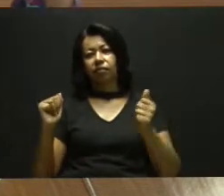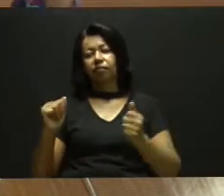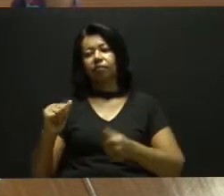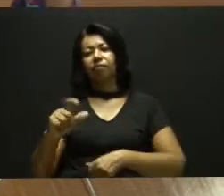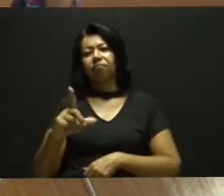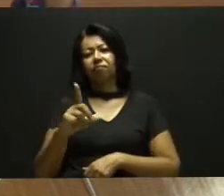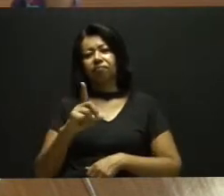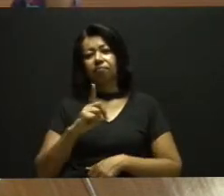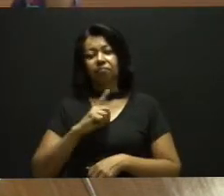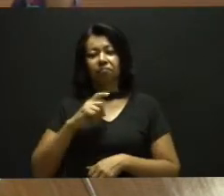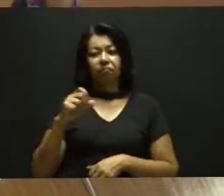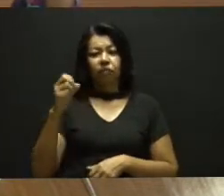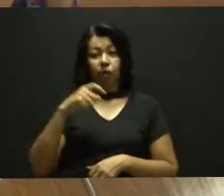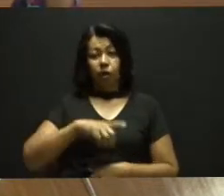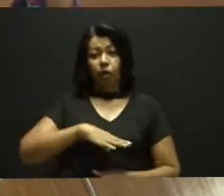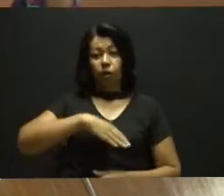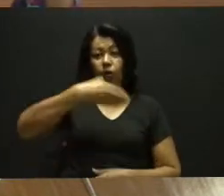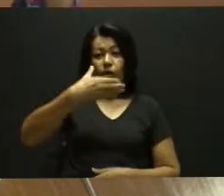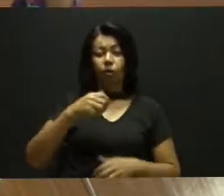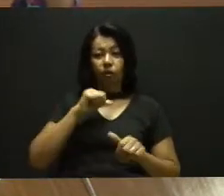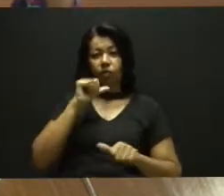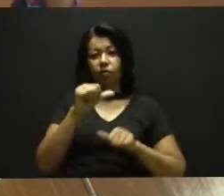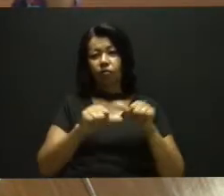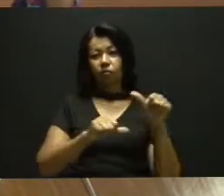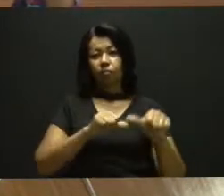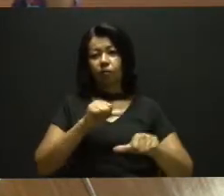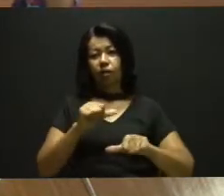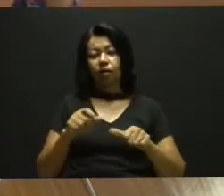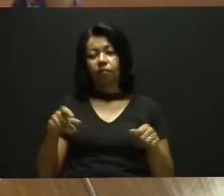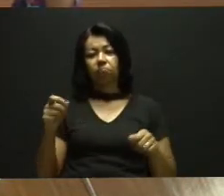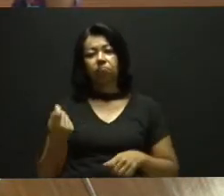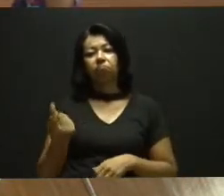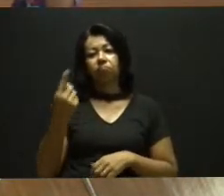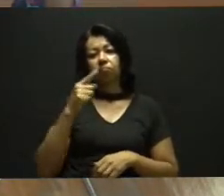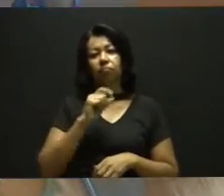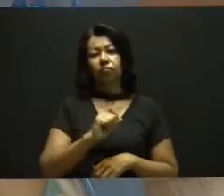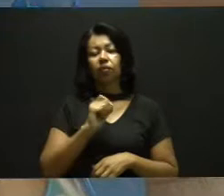herói difícil é